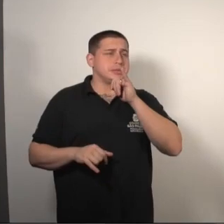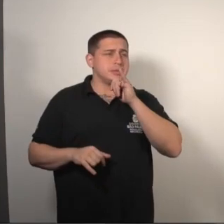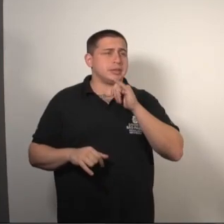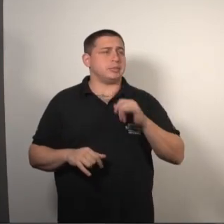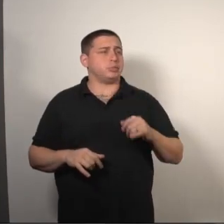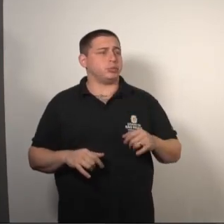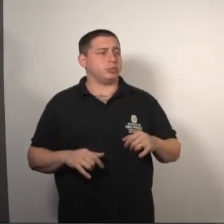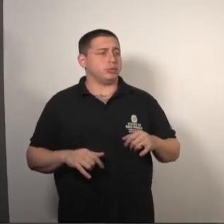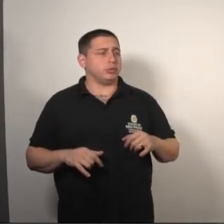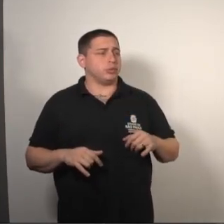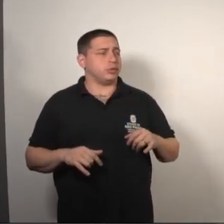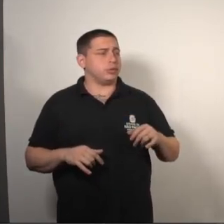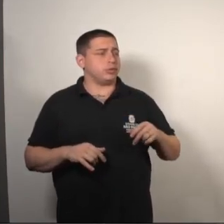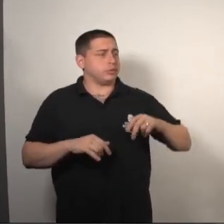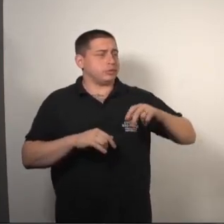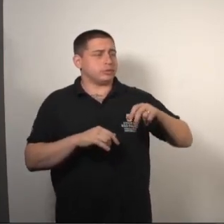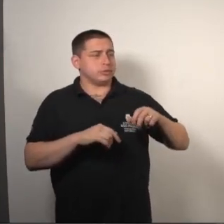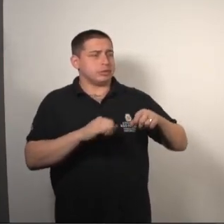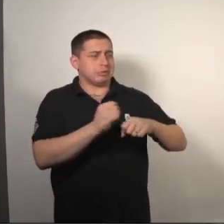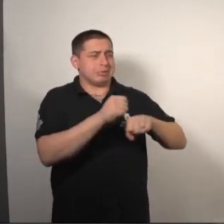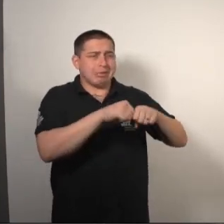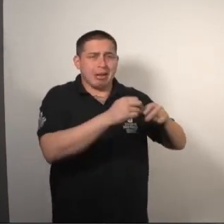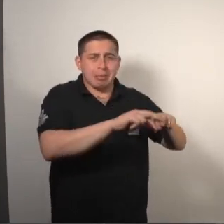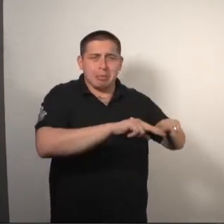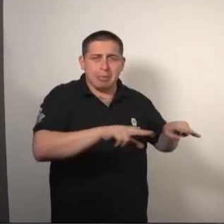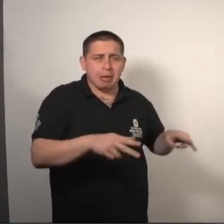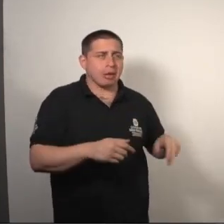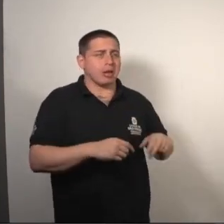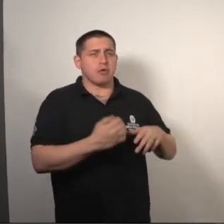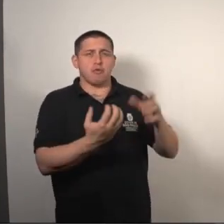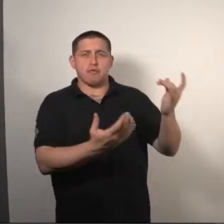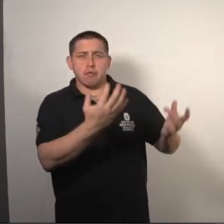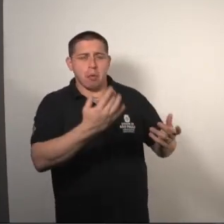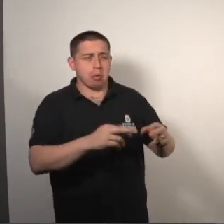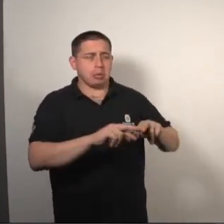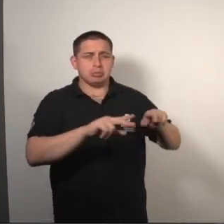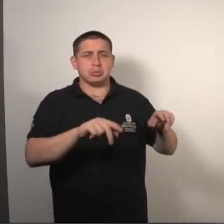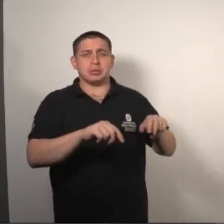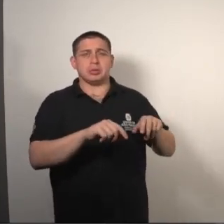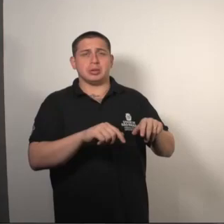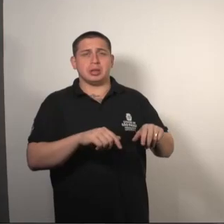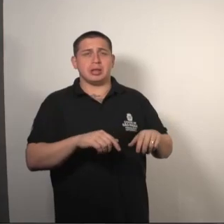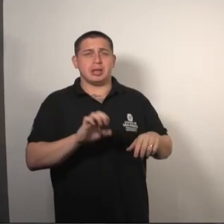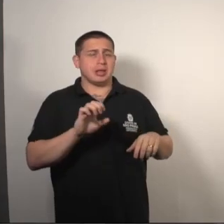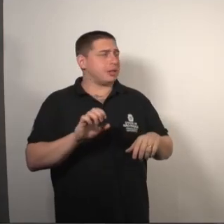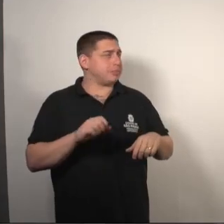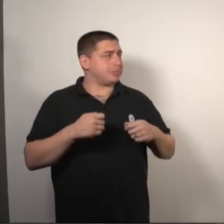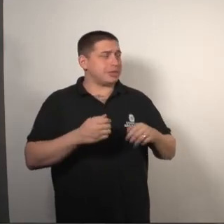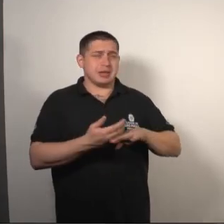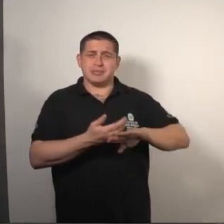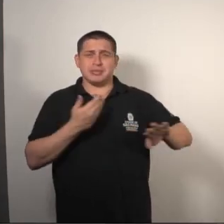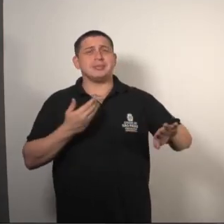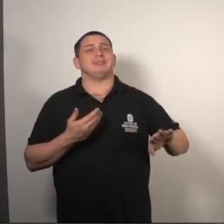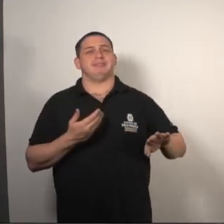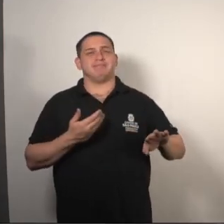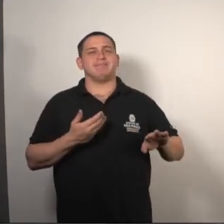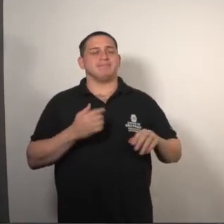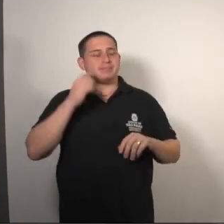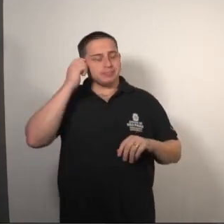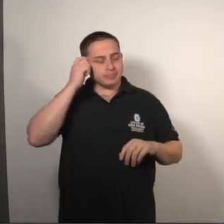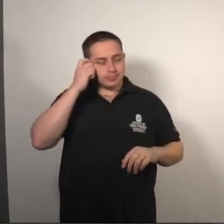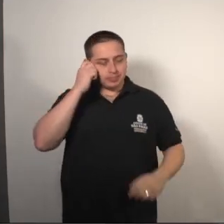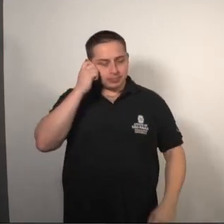tem também, evidentemente, que ter o recurso para poder fazer tudo isso, né? Então, esse 1,6 é muito da